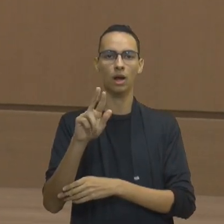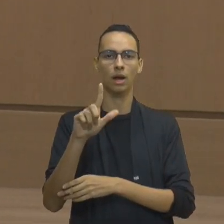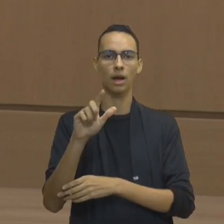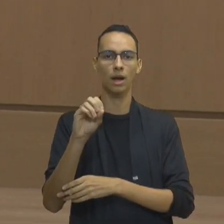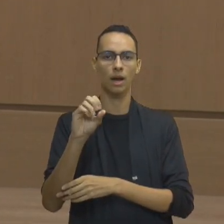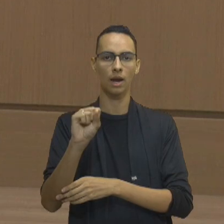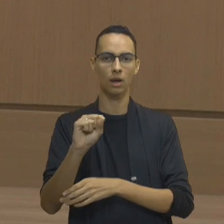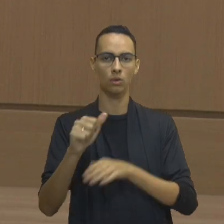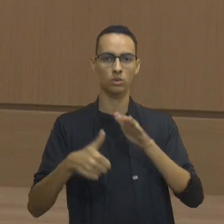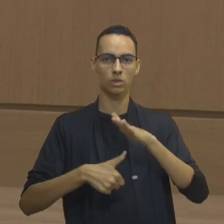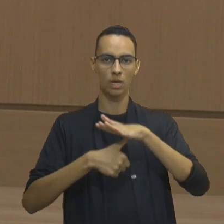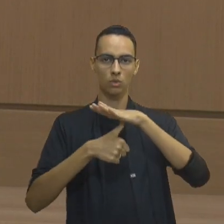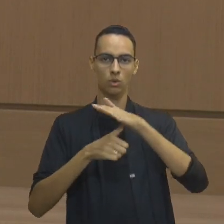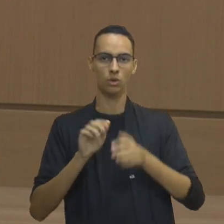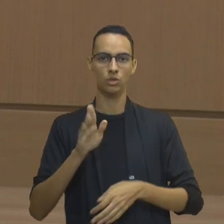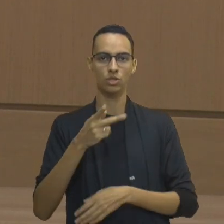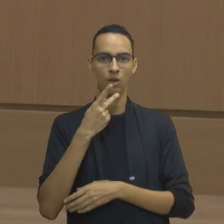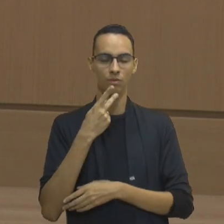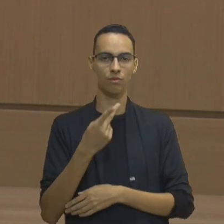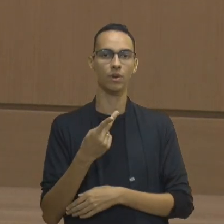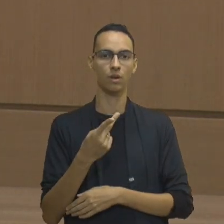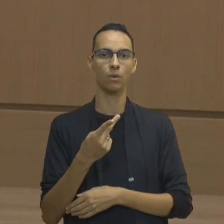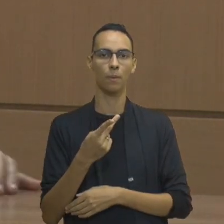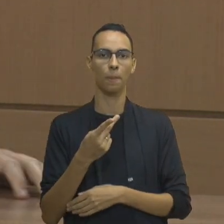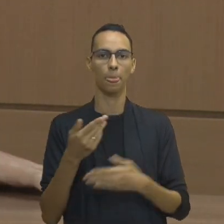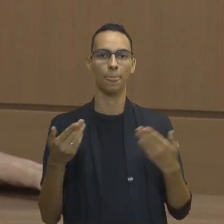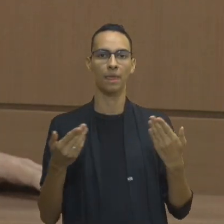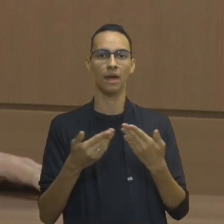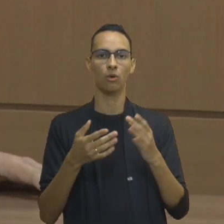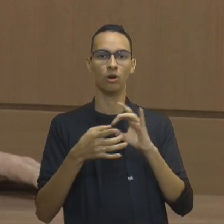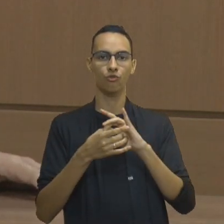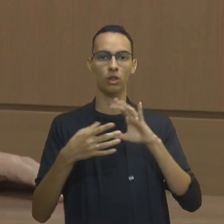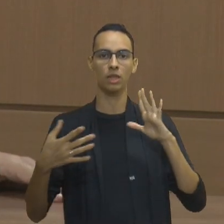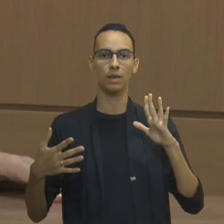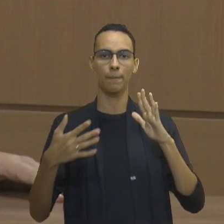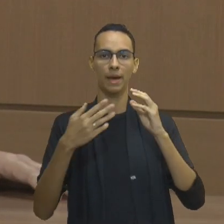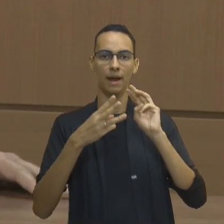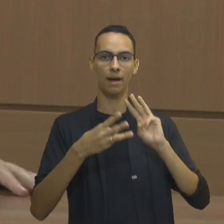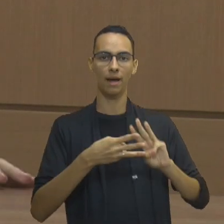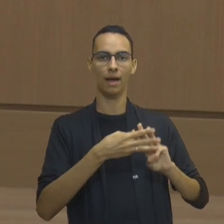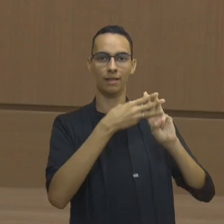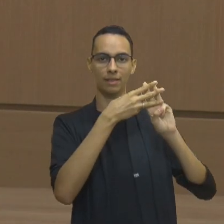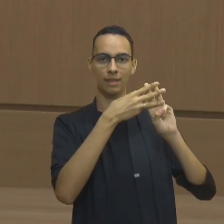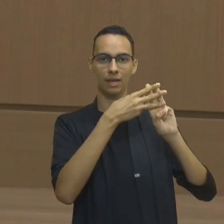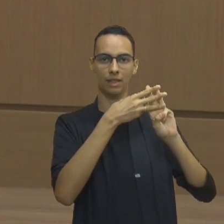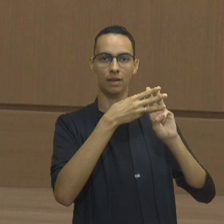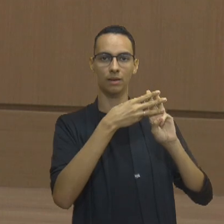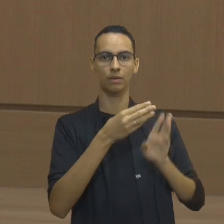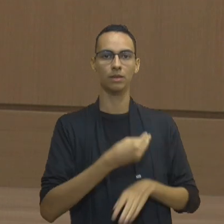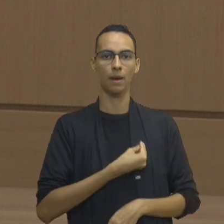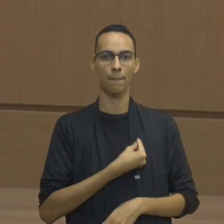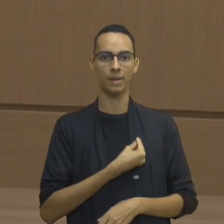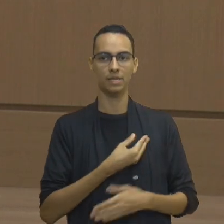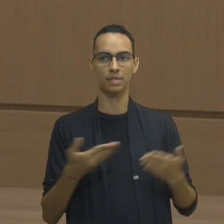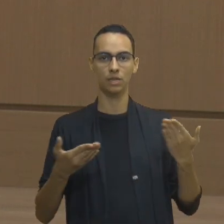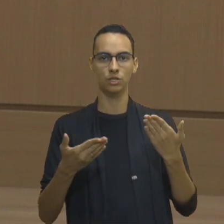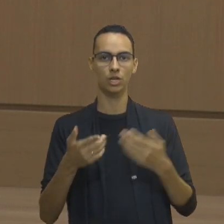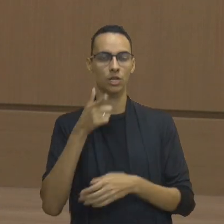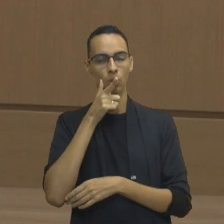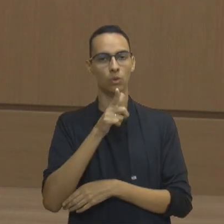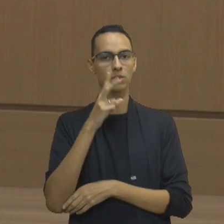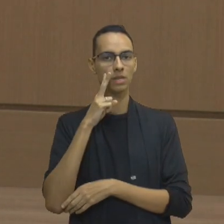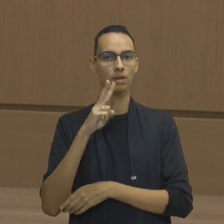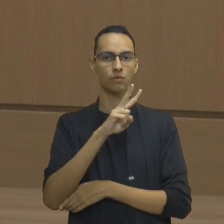vou virar, porque a tela, para quem está presente aqui, está à minha esquerda. Então, se alguém já puder passar, por